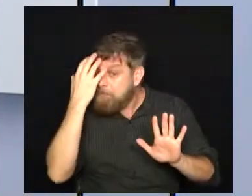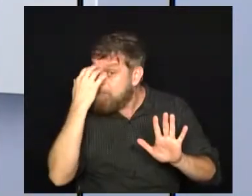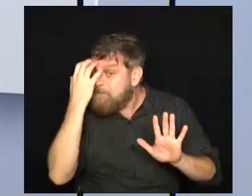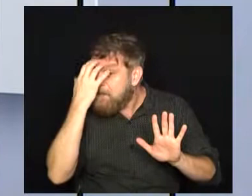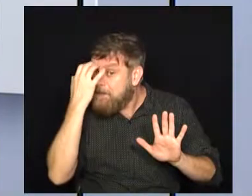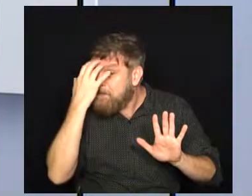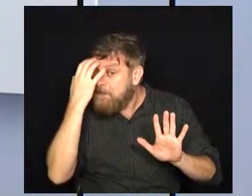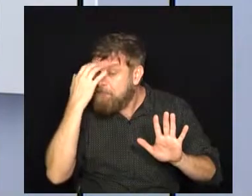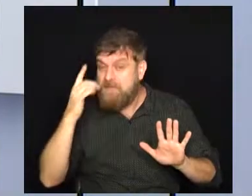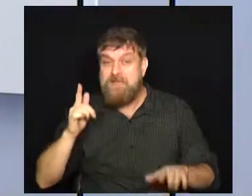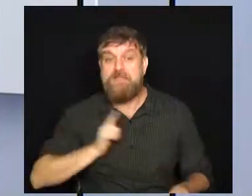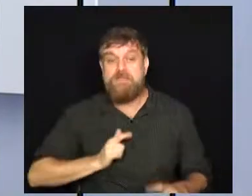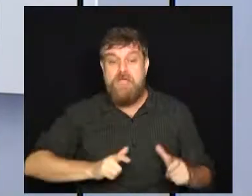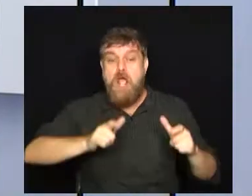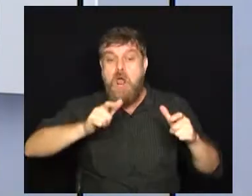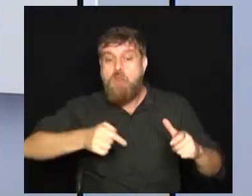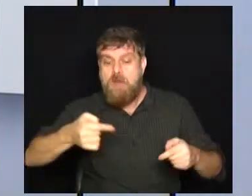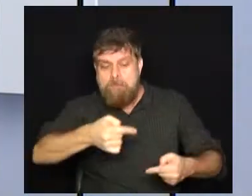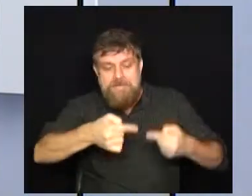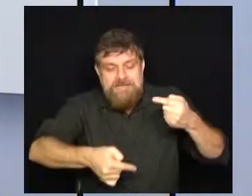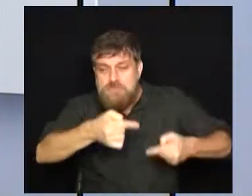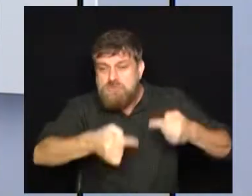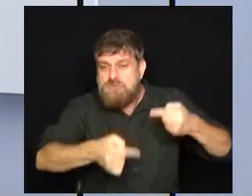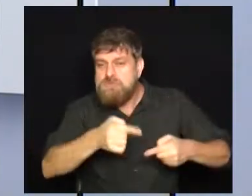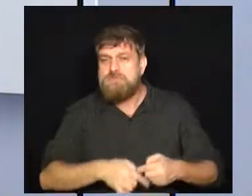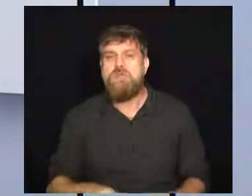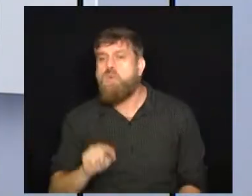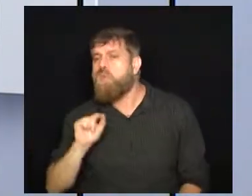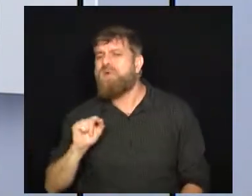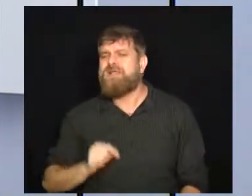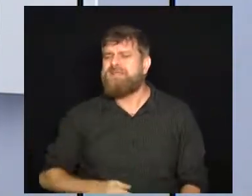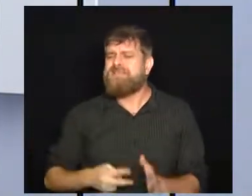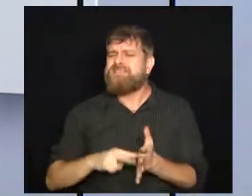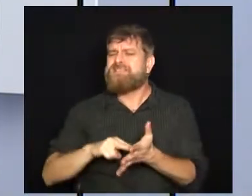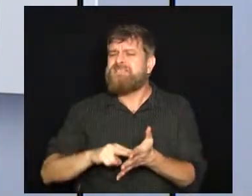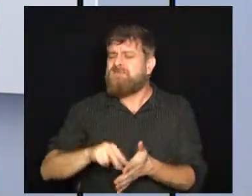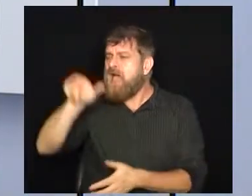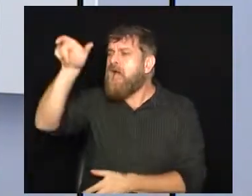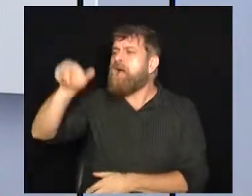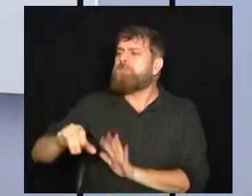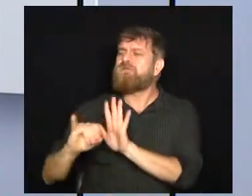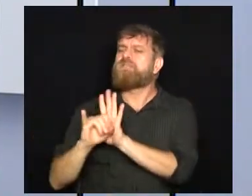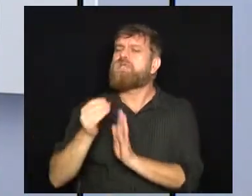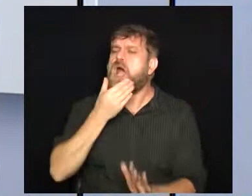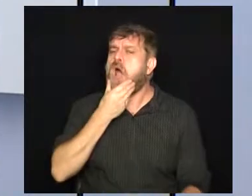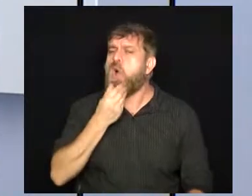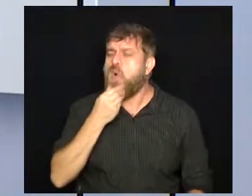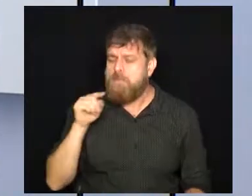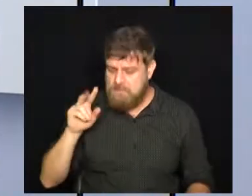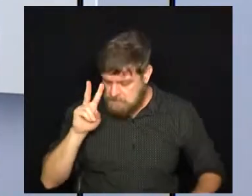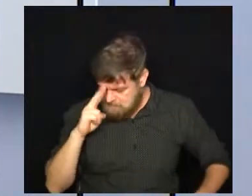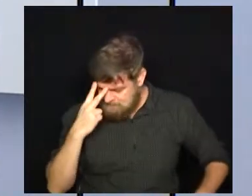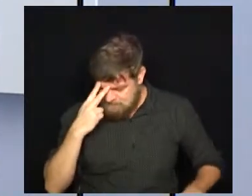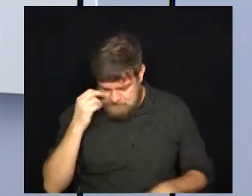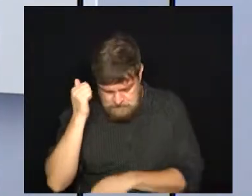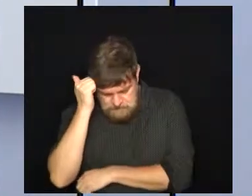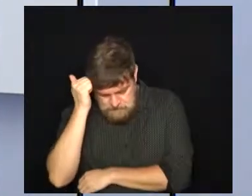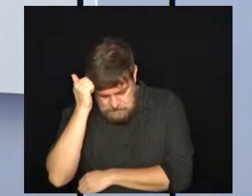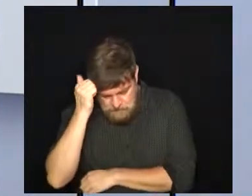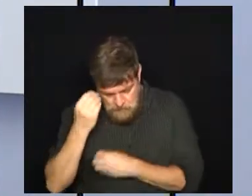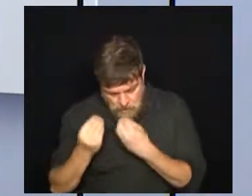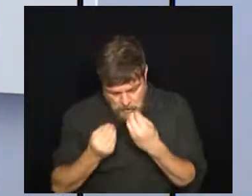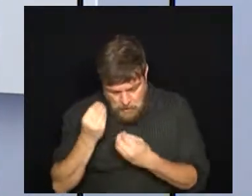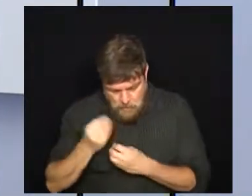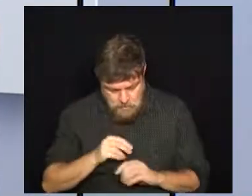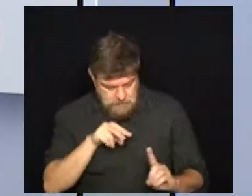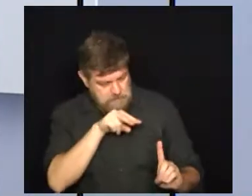você tem espaços para discussão de masculinidades, para uma reconstrução da forma como o homem enxerga a mulher,